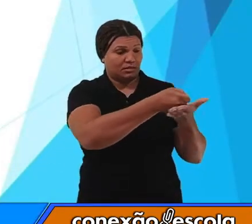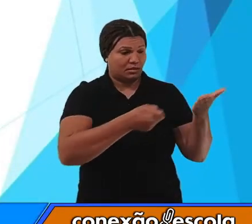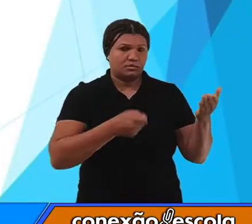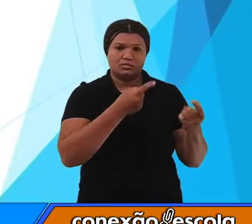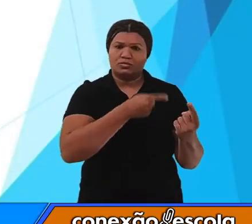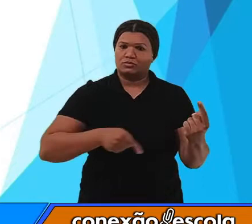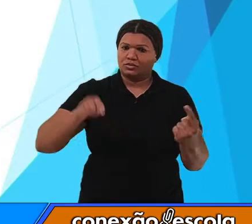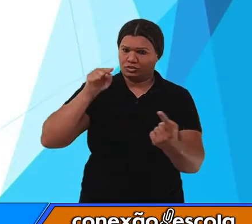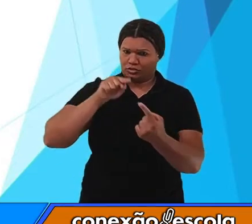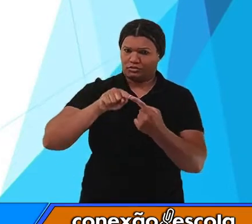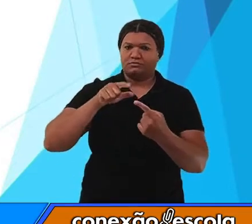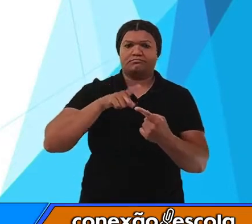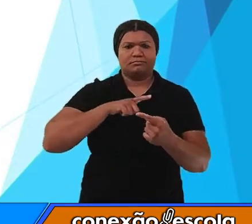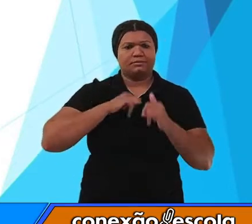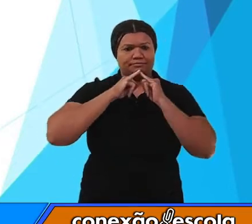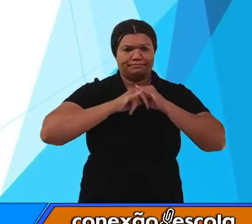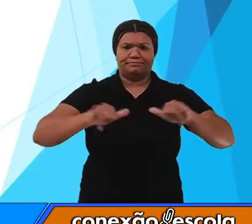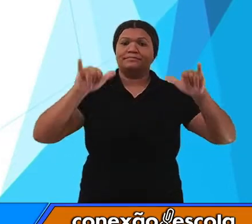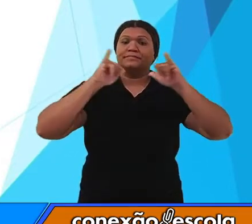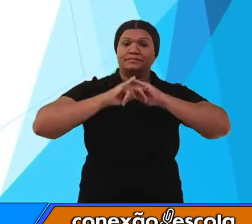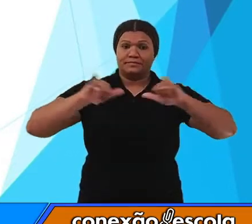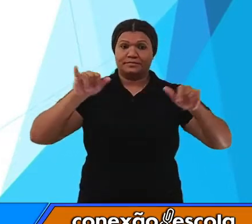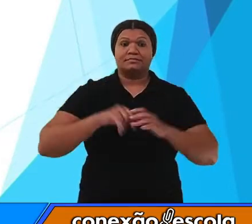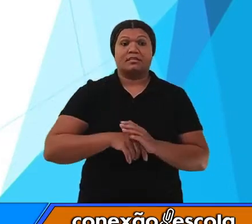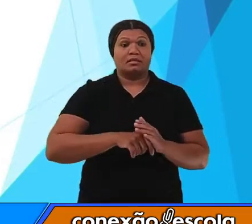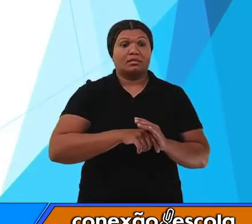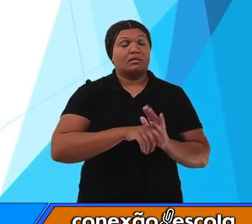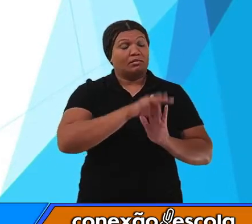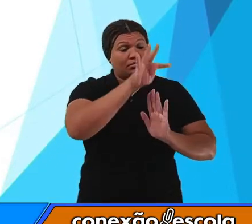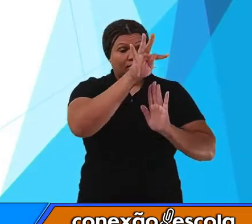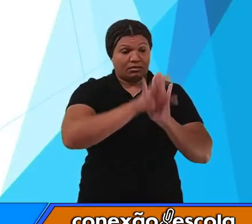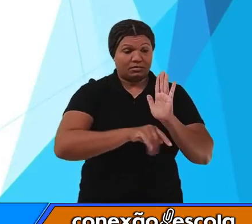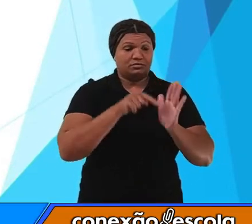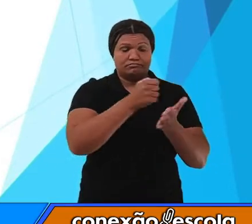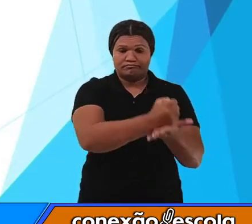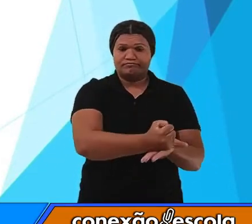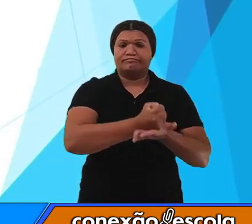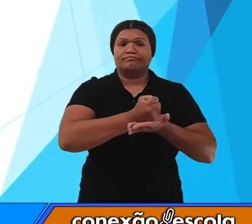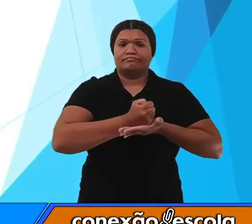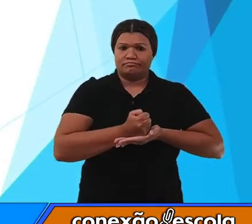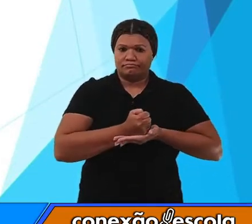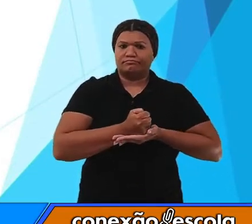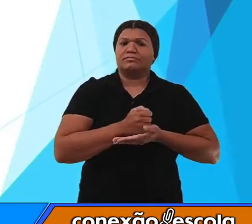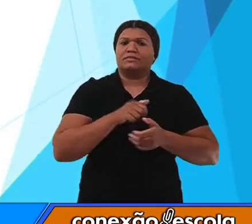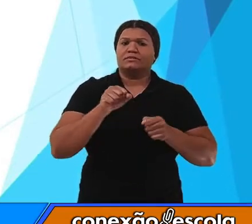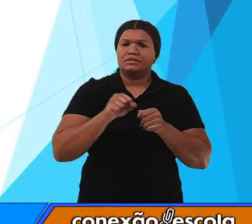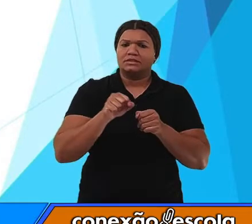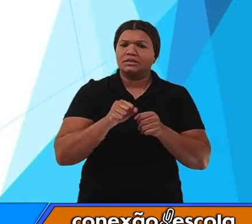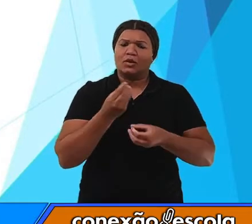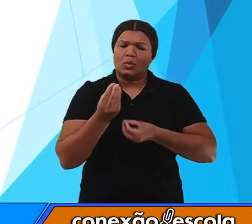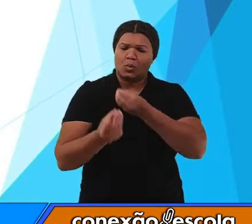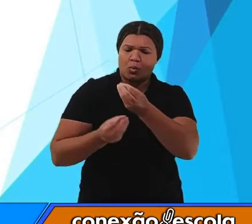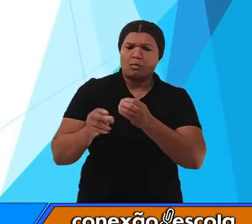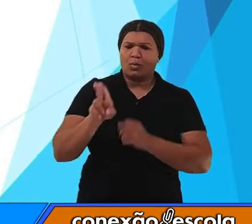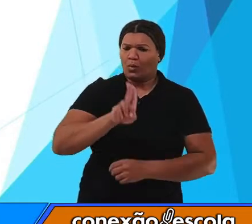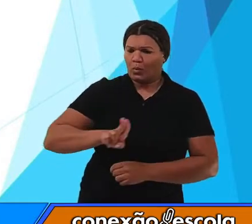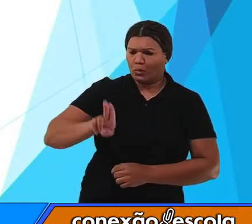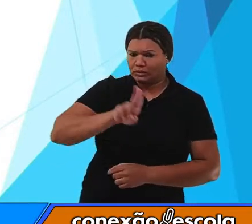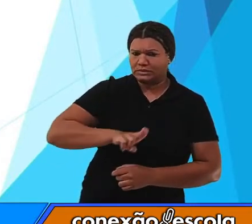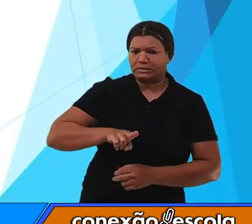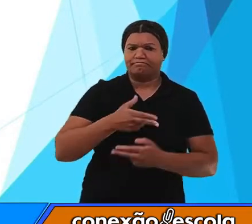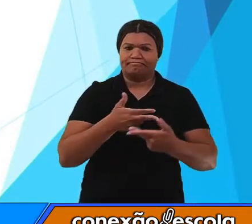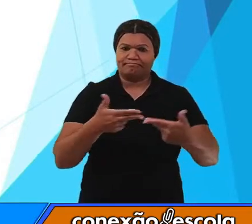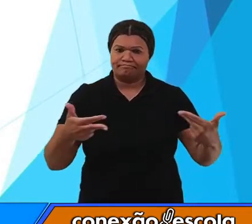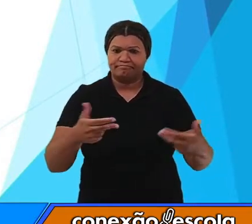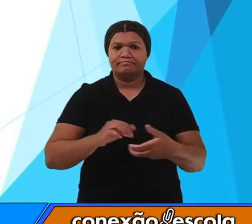e informativos. São textos que auxiliam em procedimentos ou